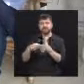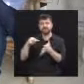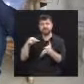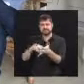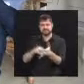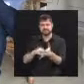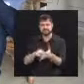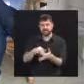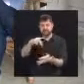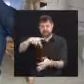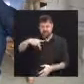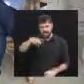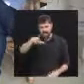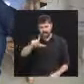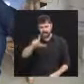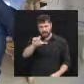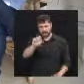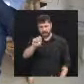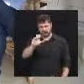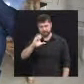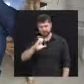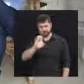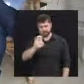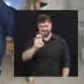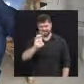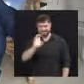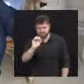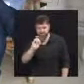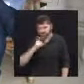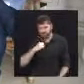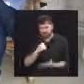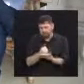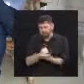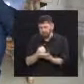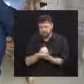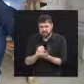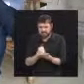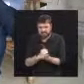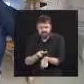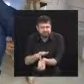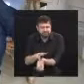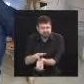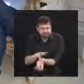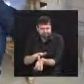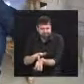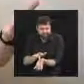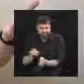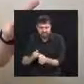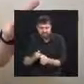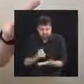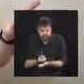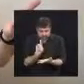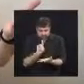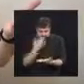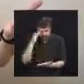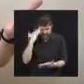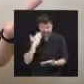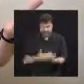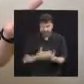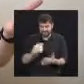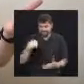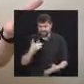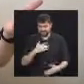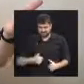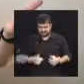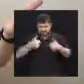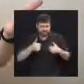o placebo. O placebo é um remédio que não é nada, um talquinho, que tem o mesmo efeito daquela técnica